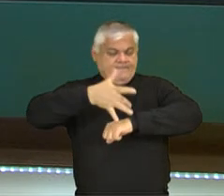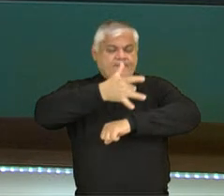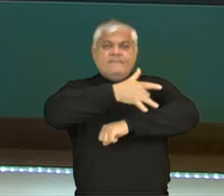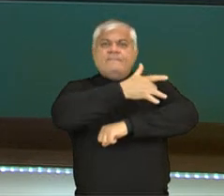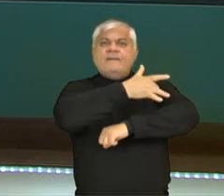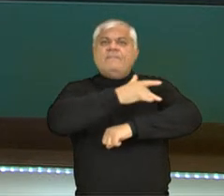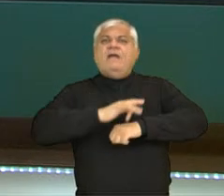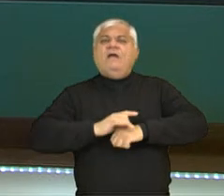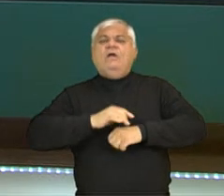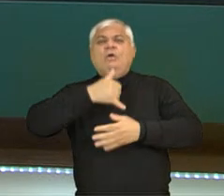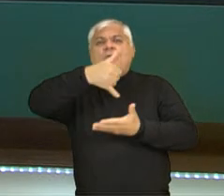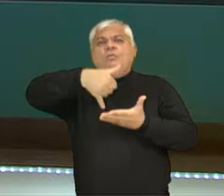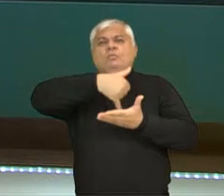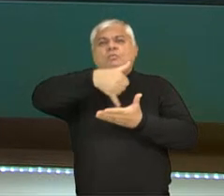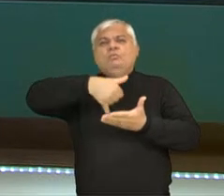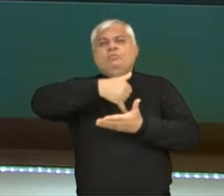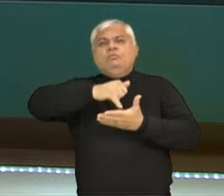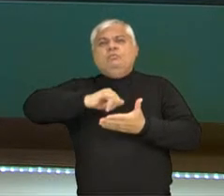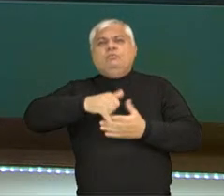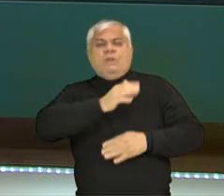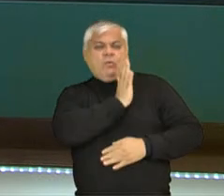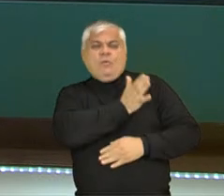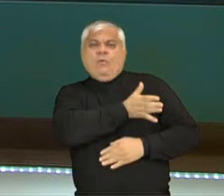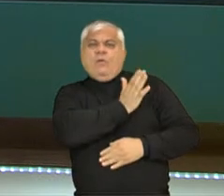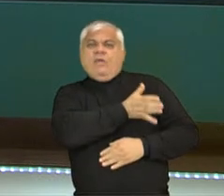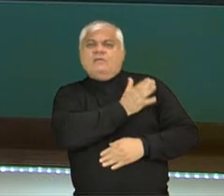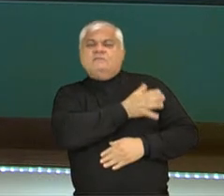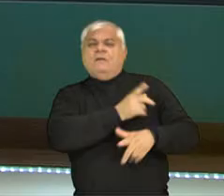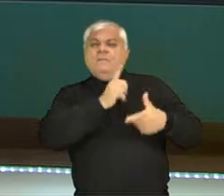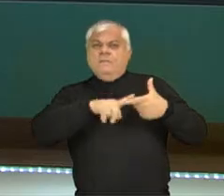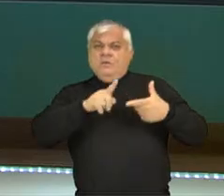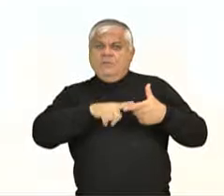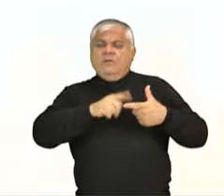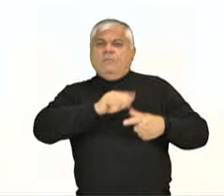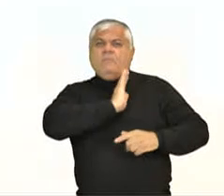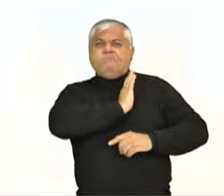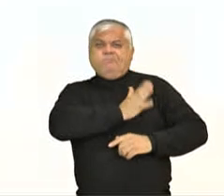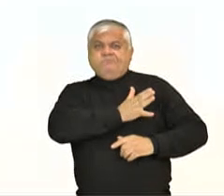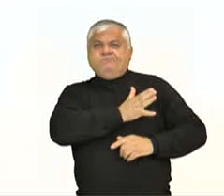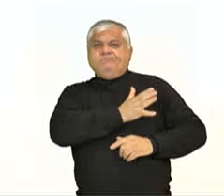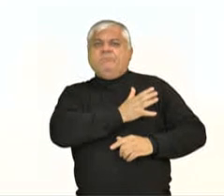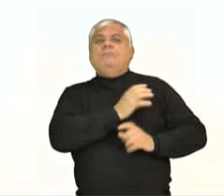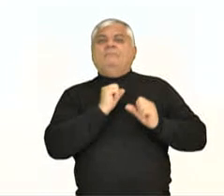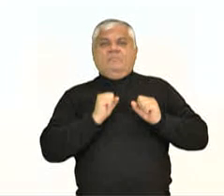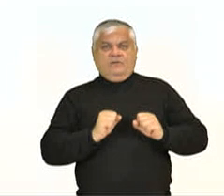do coração, podendo acarretar doenças cardiovasculares como infarto.